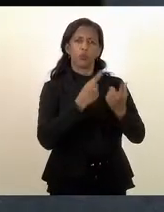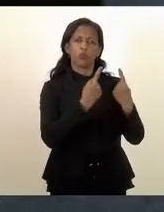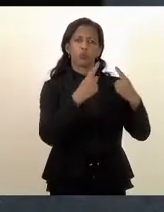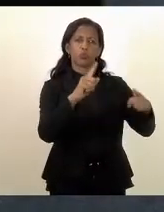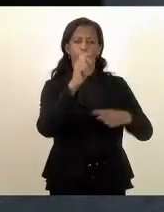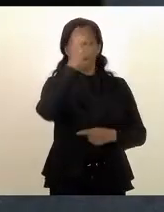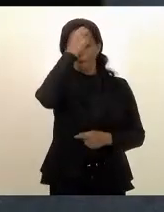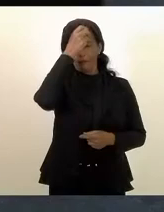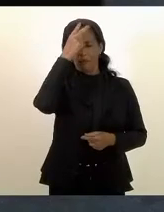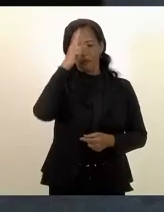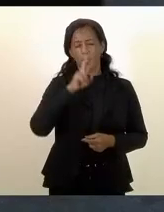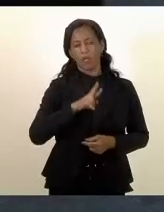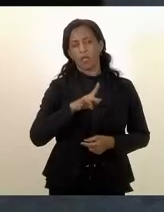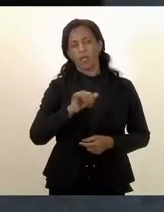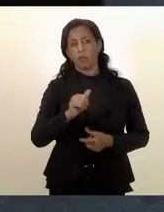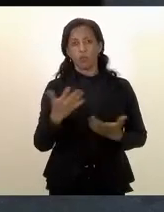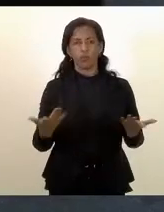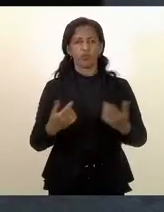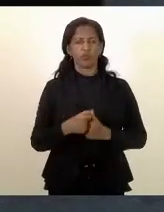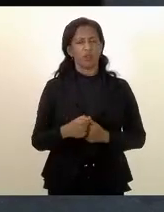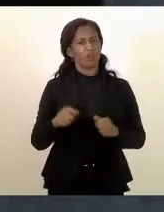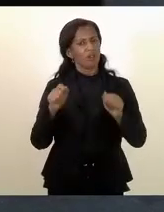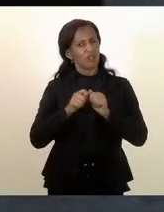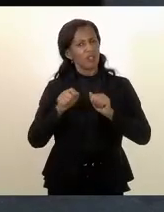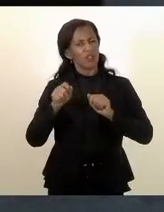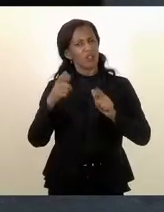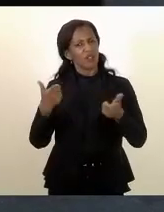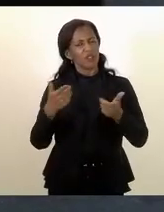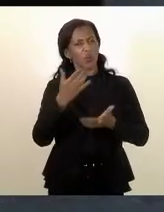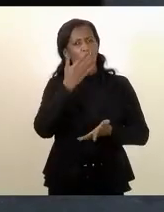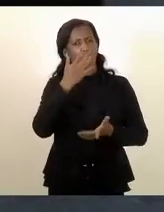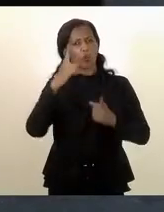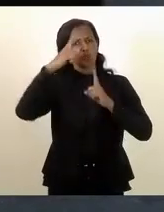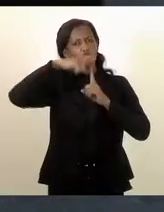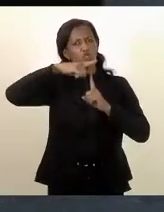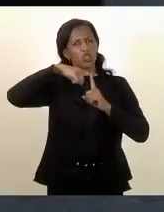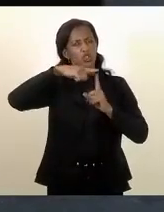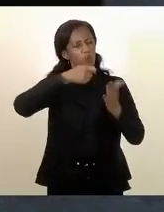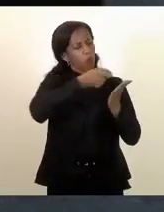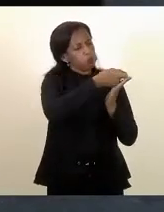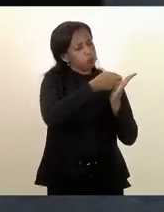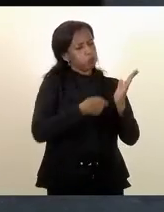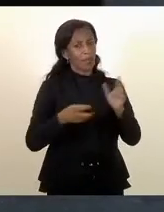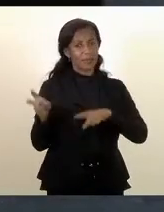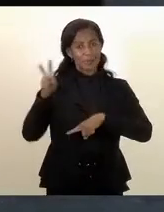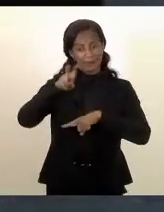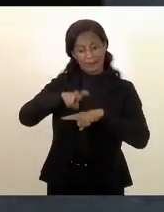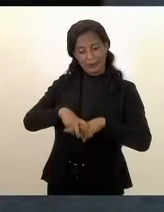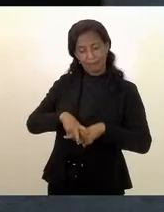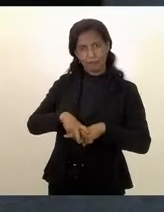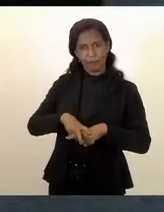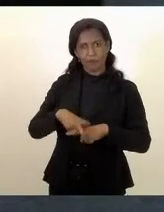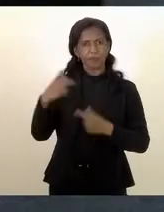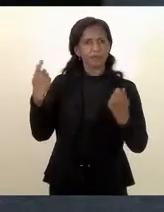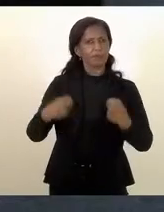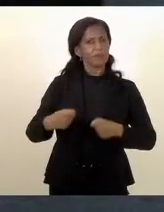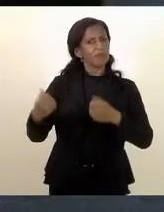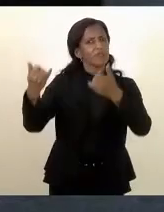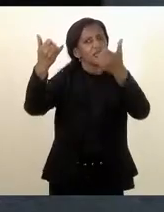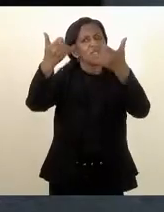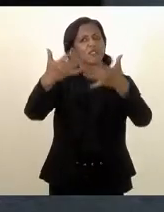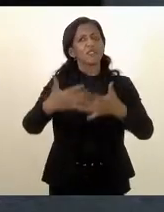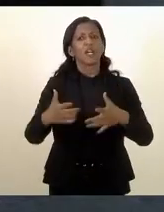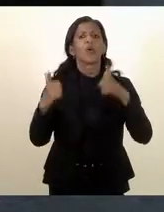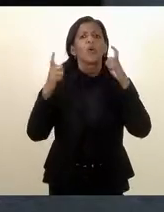e ao invés dele ficar fazendo esse tipo de aberrações sentado naquela cadeira eu acho que ele tinha que explicar